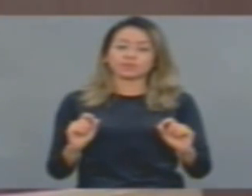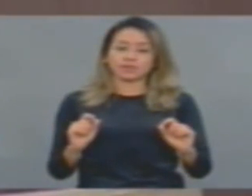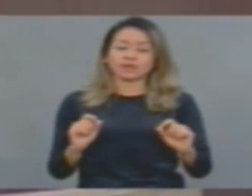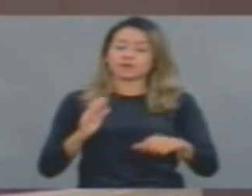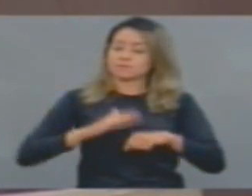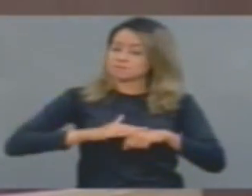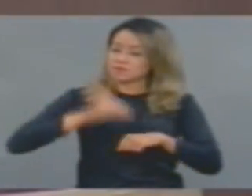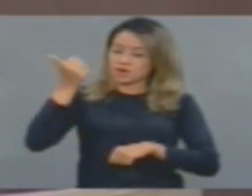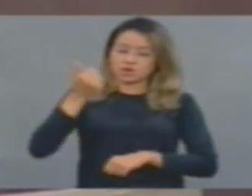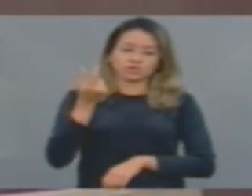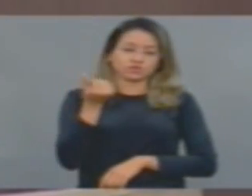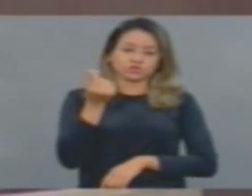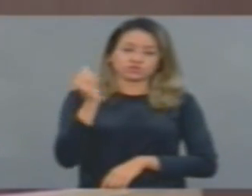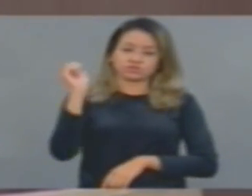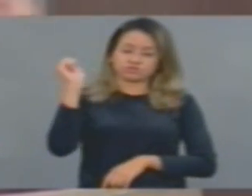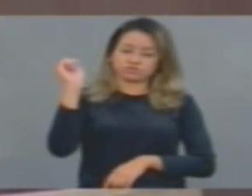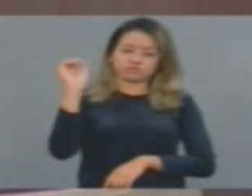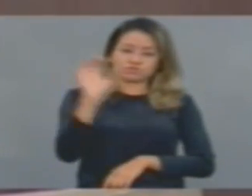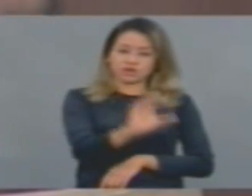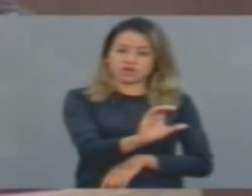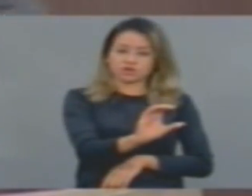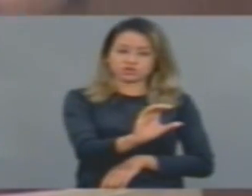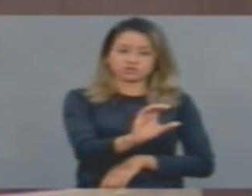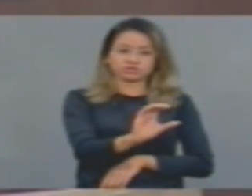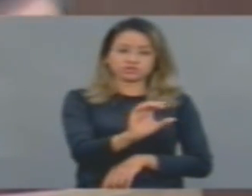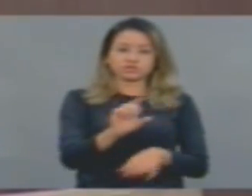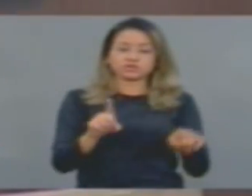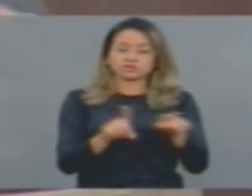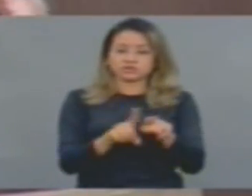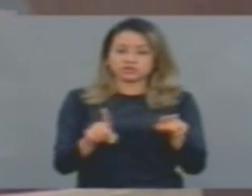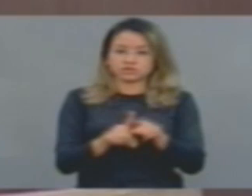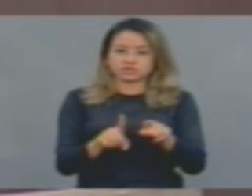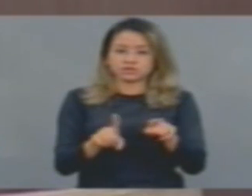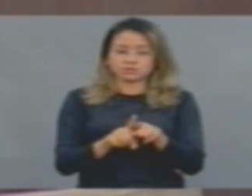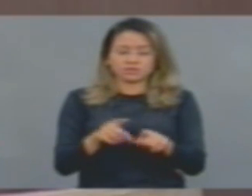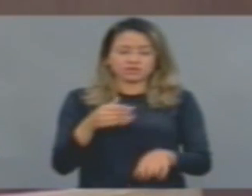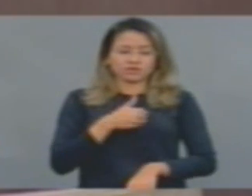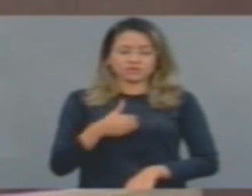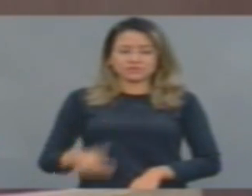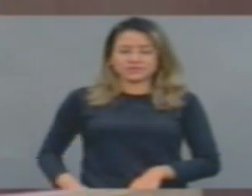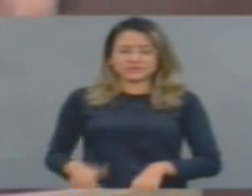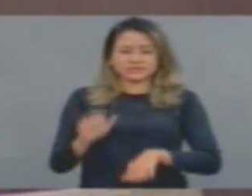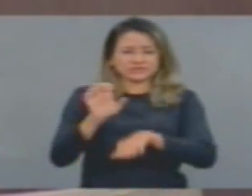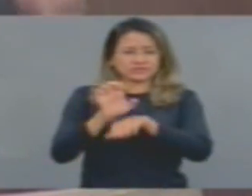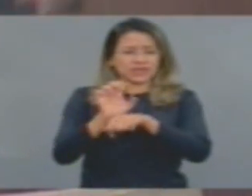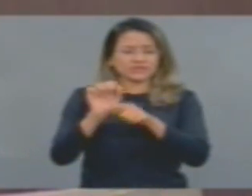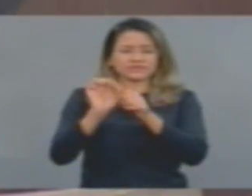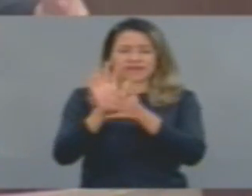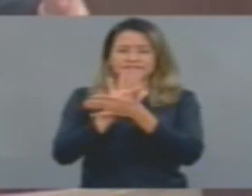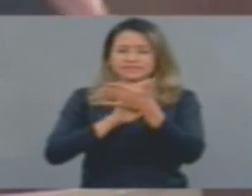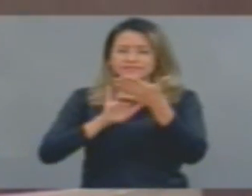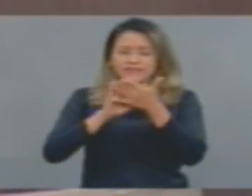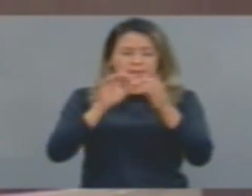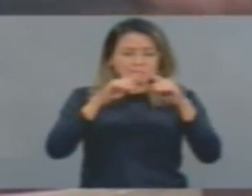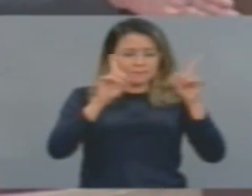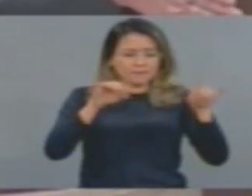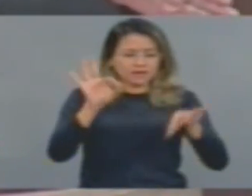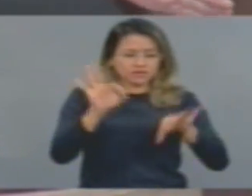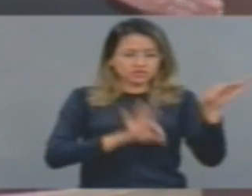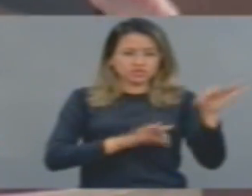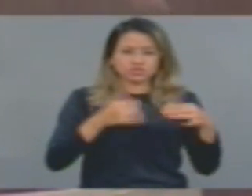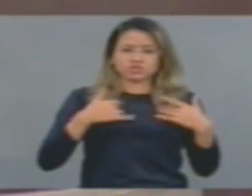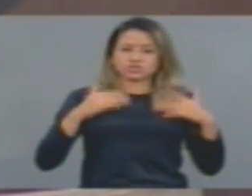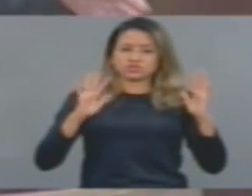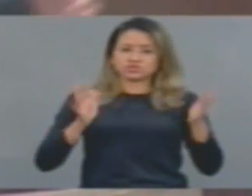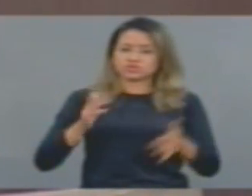melhores investimentos na socioeducação e acusado a leniência do governo do Estado. Eu tenho dito ao